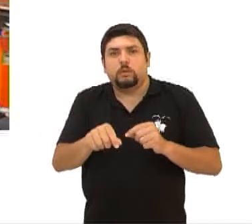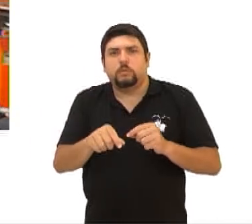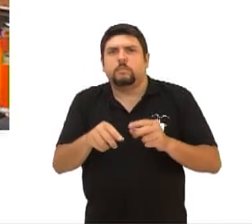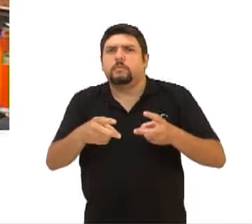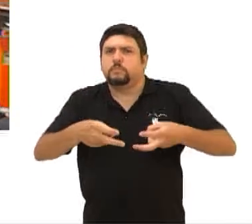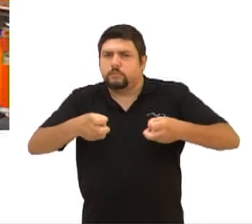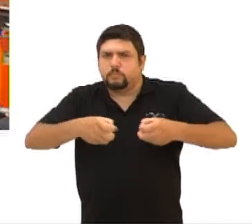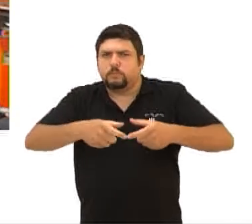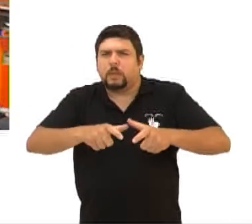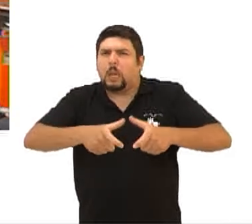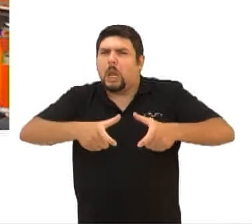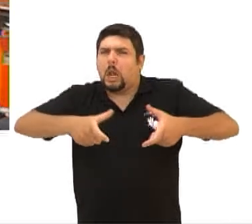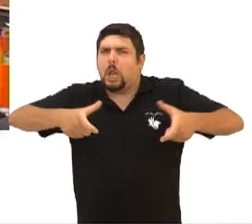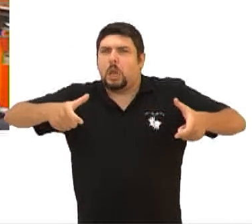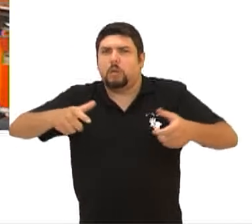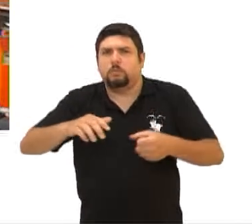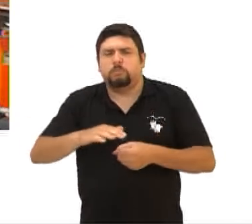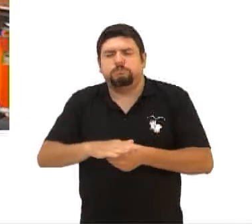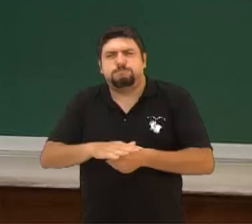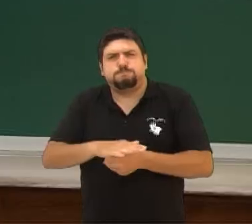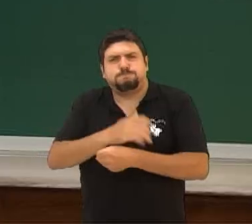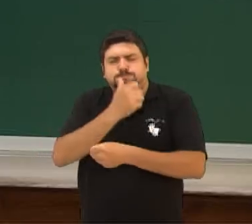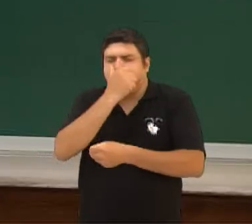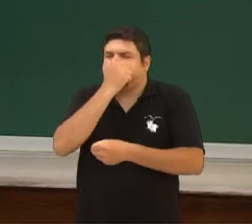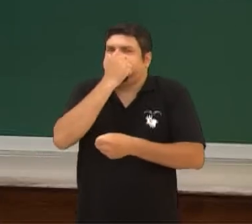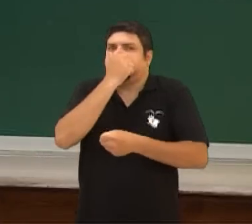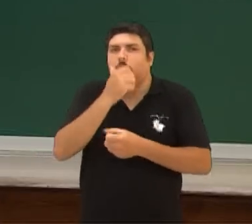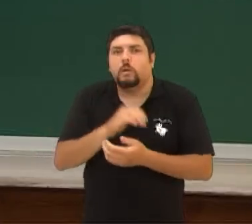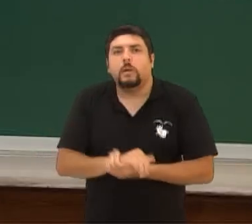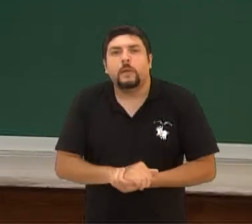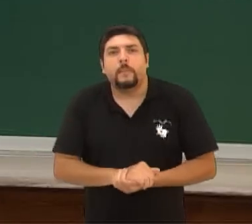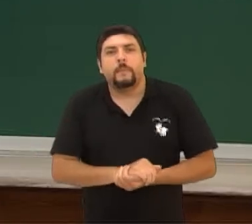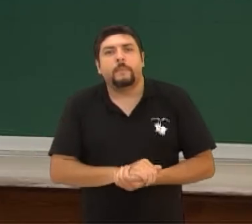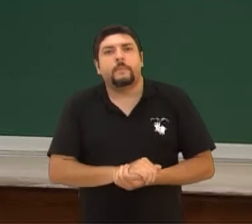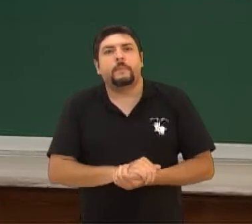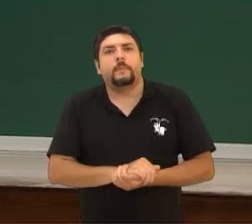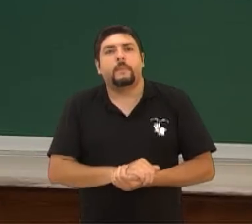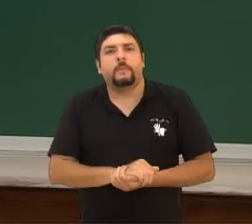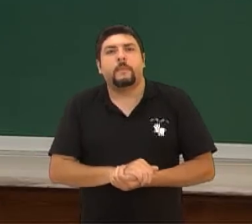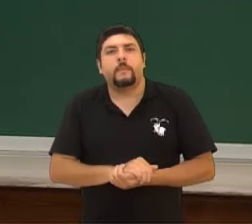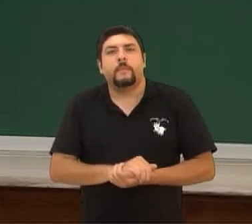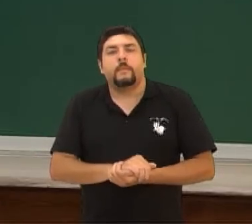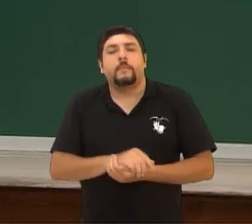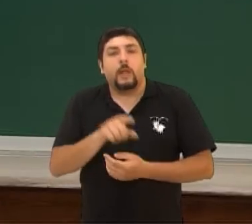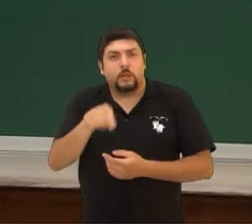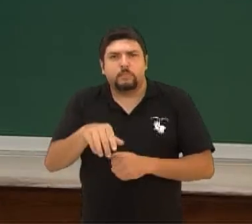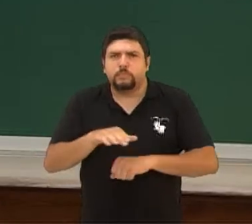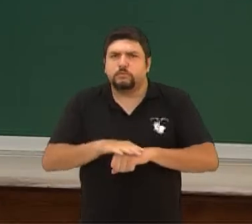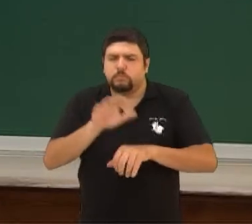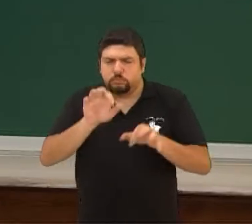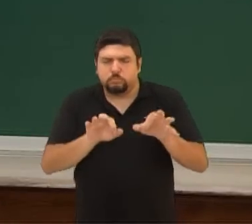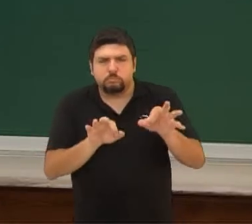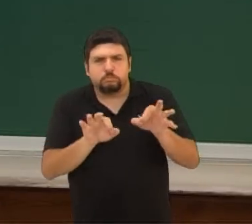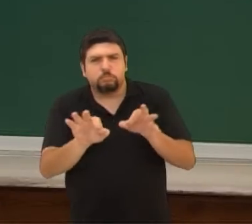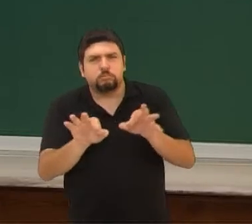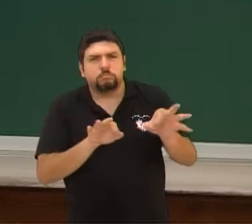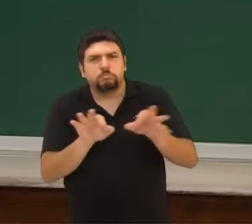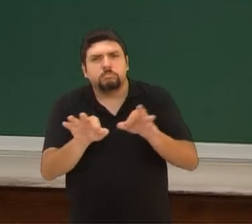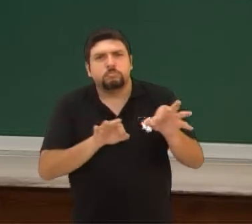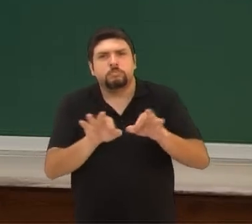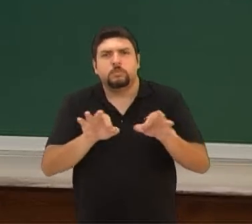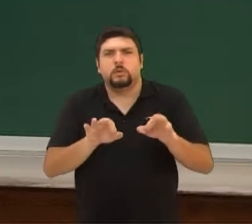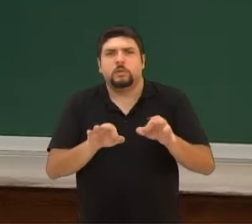é uma cidade extremamente urbanizada, né? É uma das mais